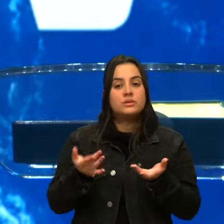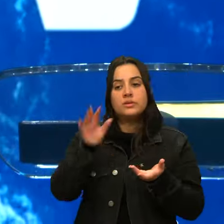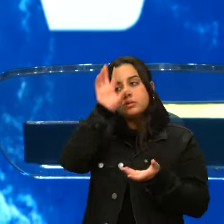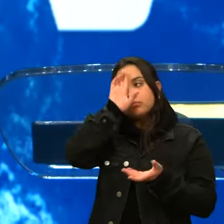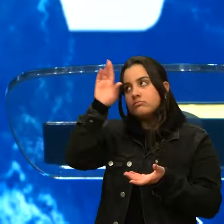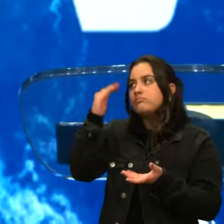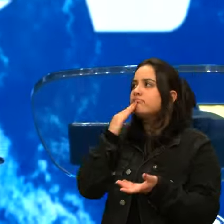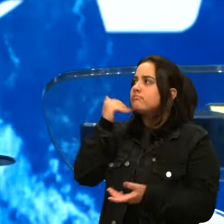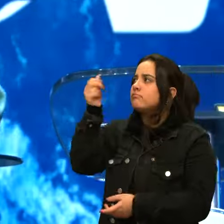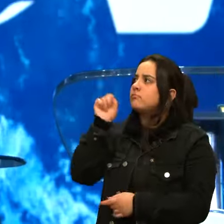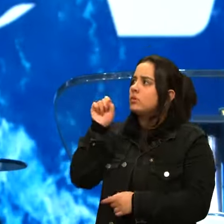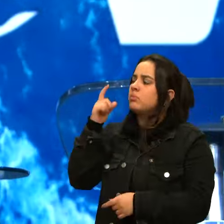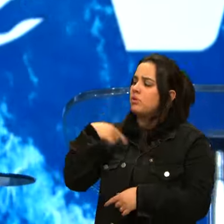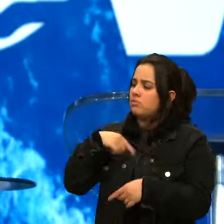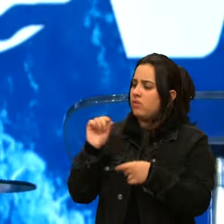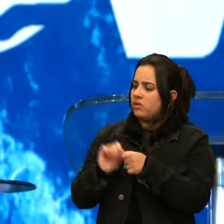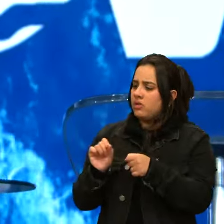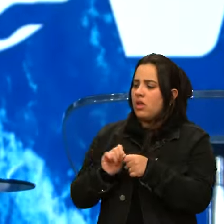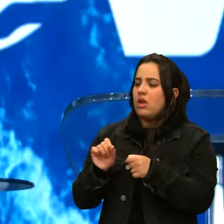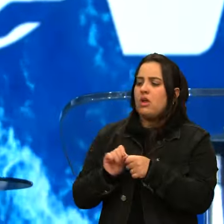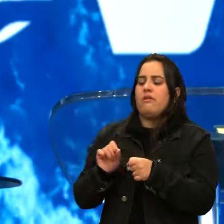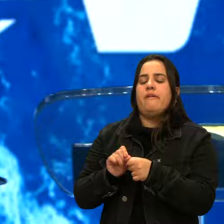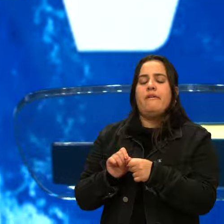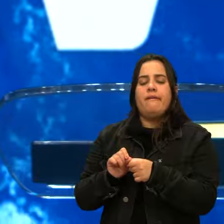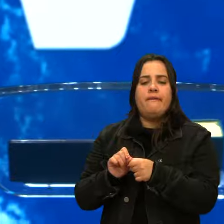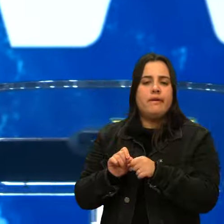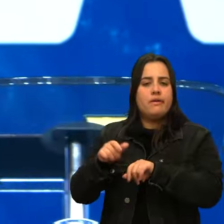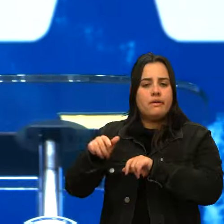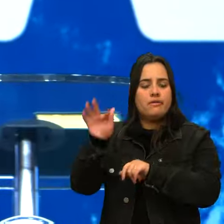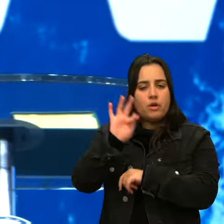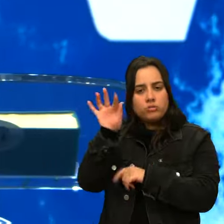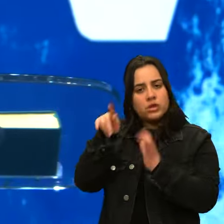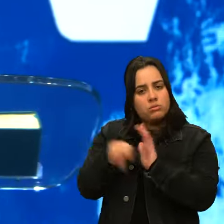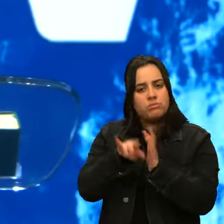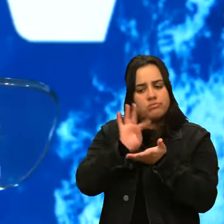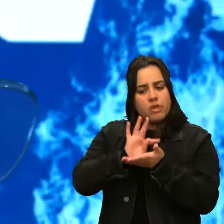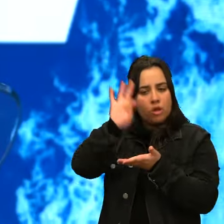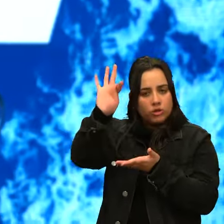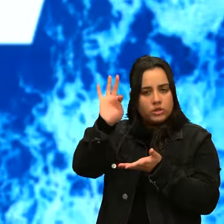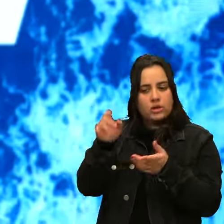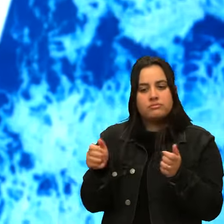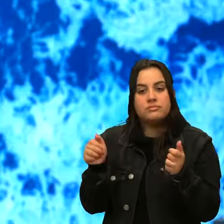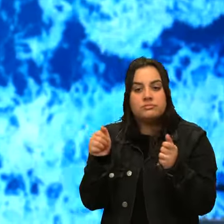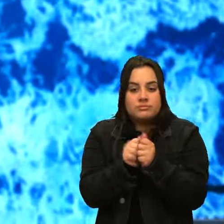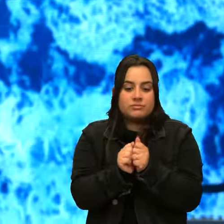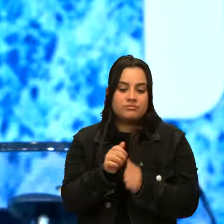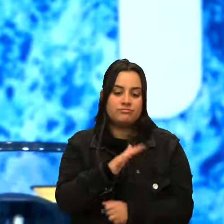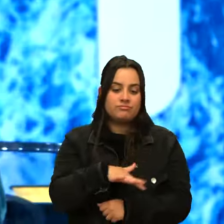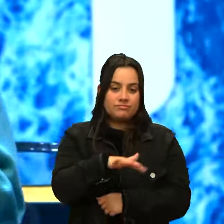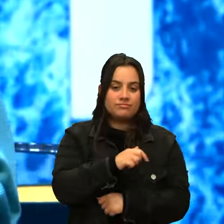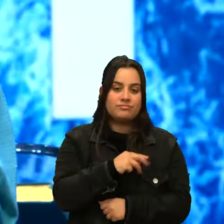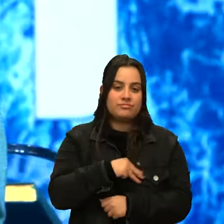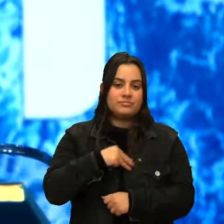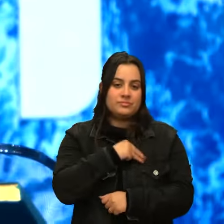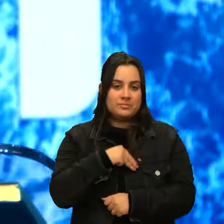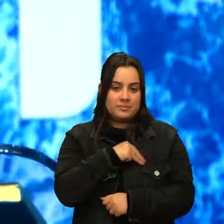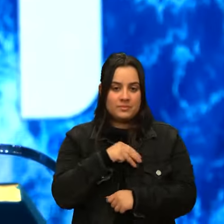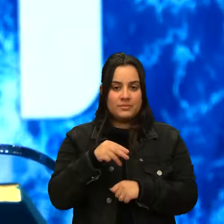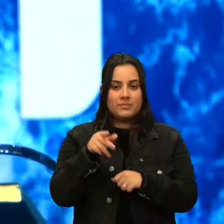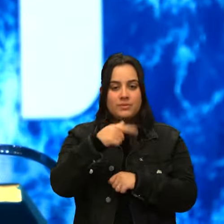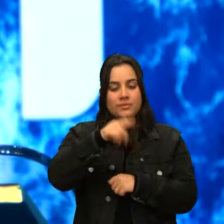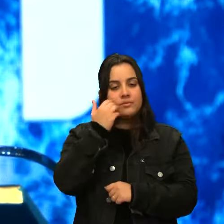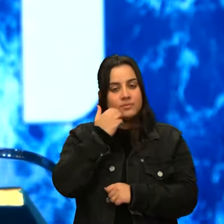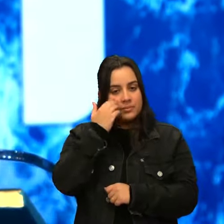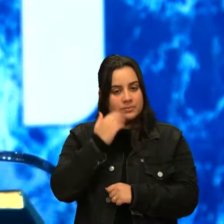seminário, para estar aqui junto na equipe do Flow. Então, para começar, eu queria que você aí no seu lugar